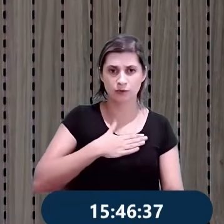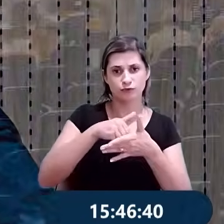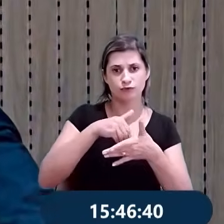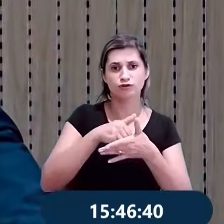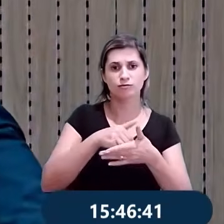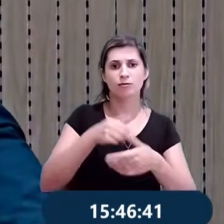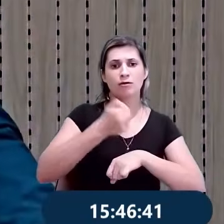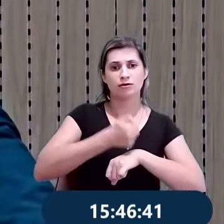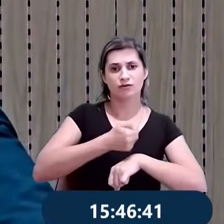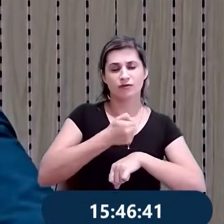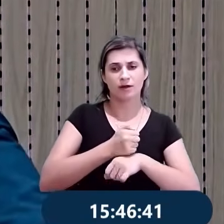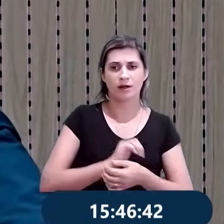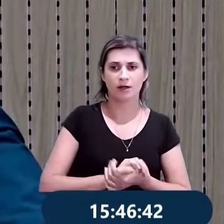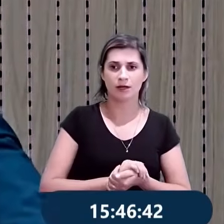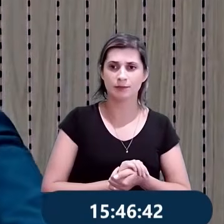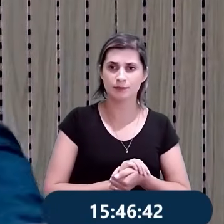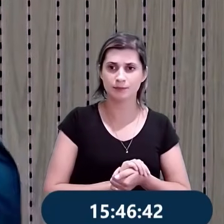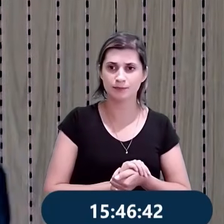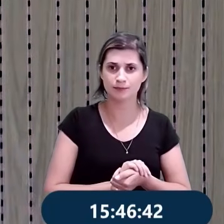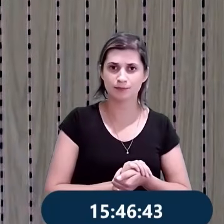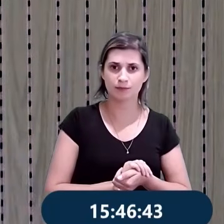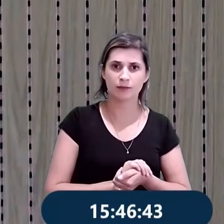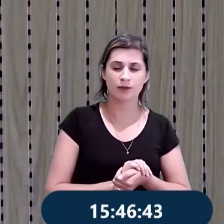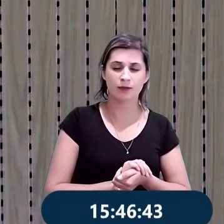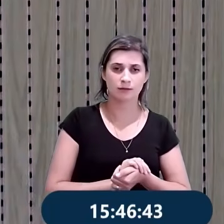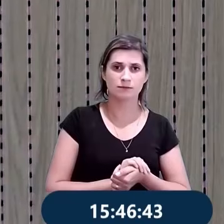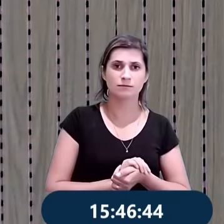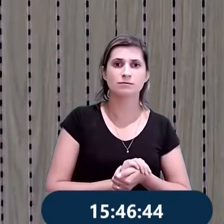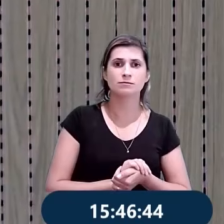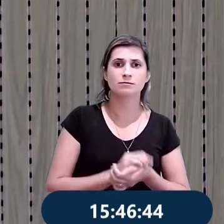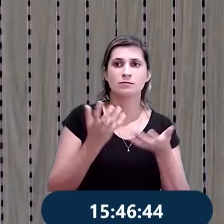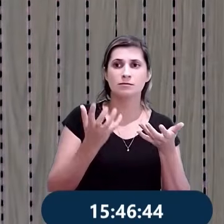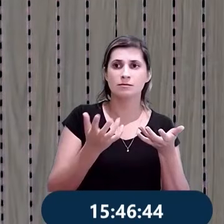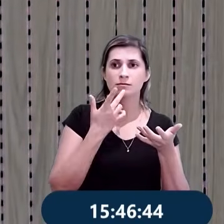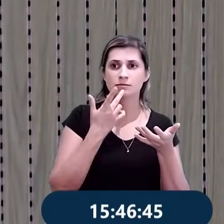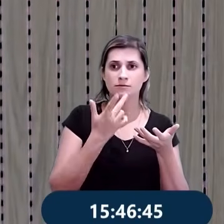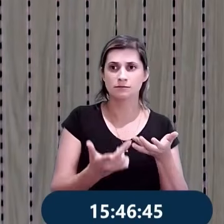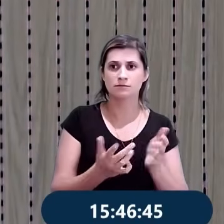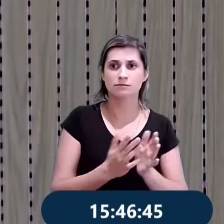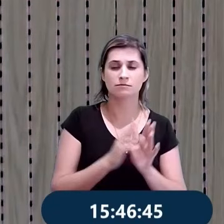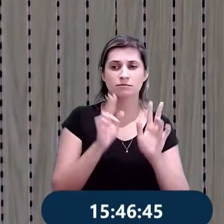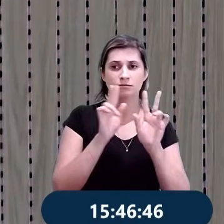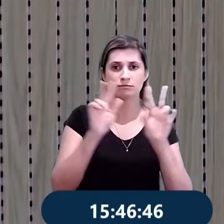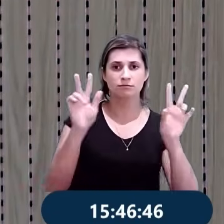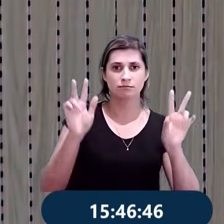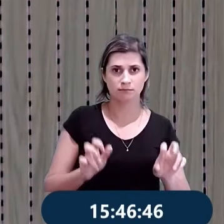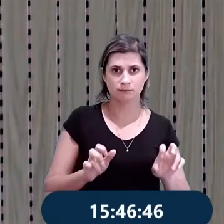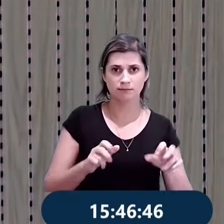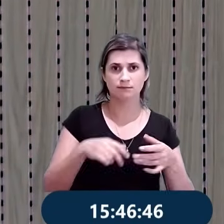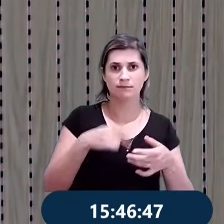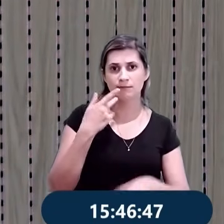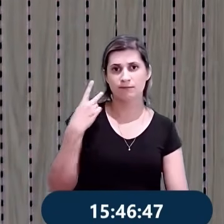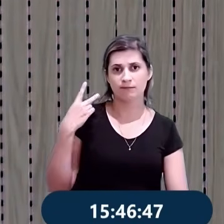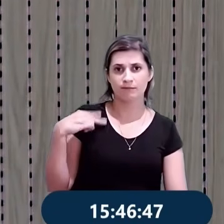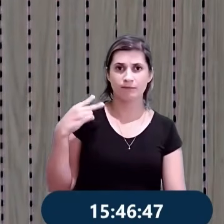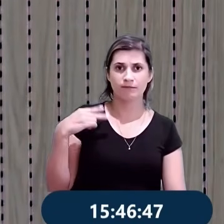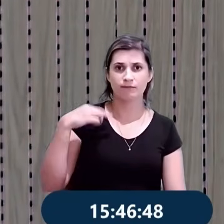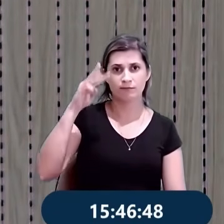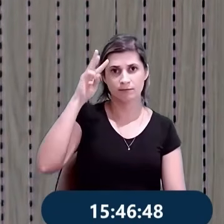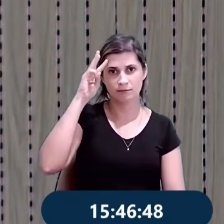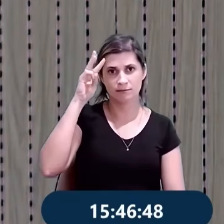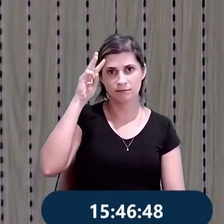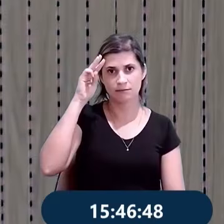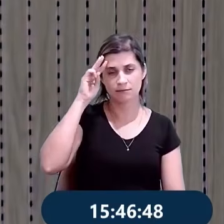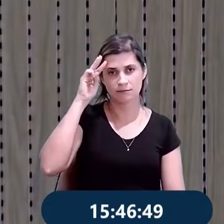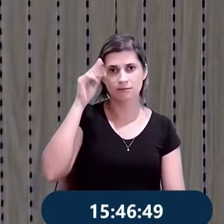Franca. Eu quero falar sobre esse tema que o vereador Marcelo Tidi acabou de colocar. Eu não sei o que possa ter